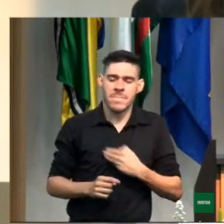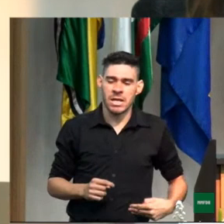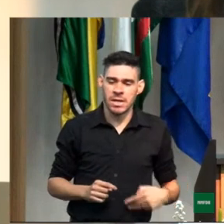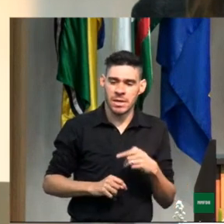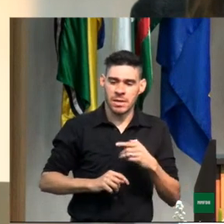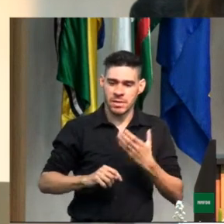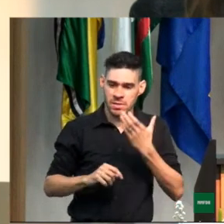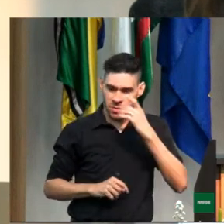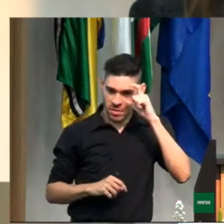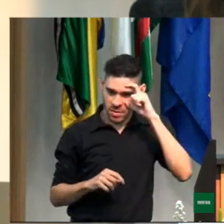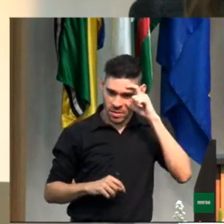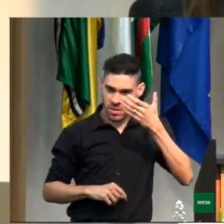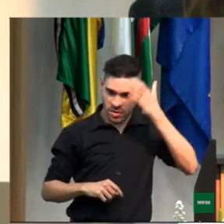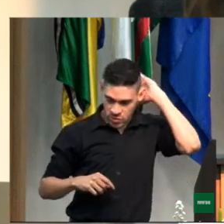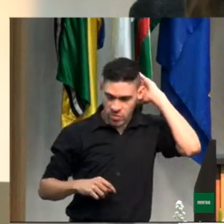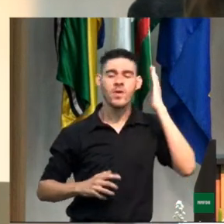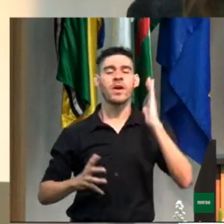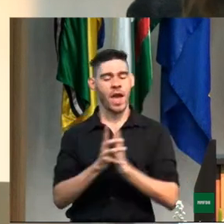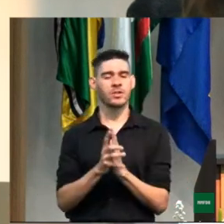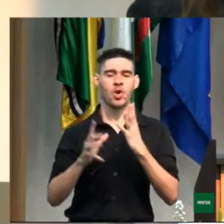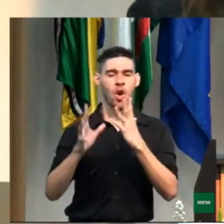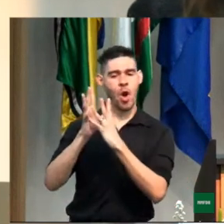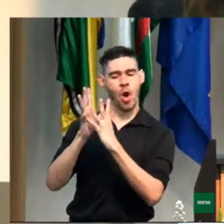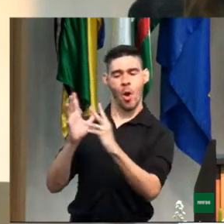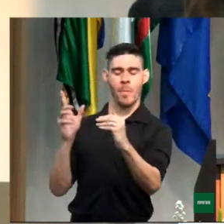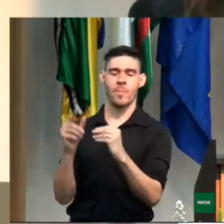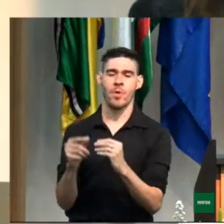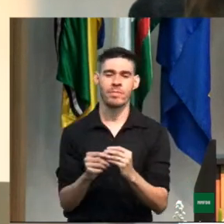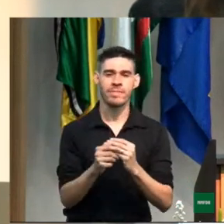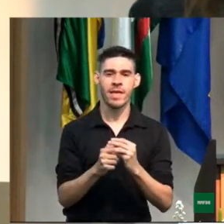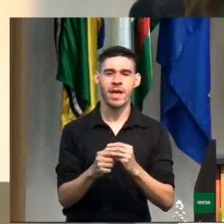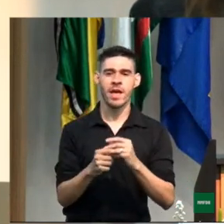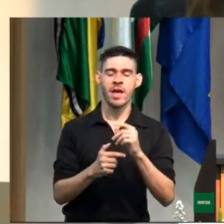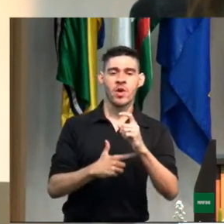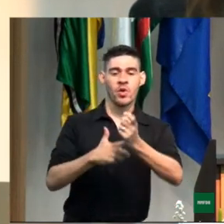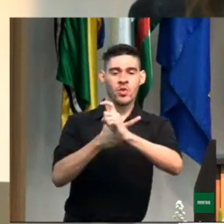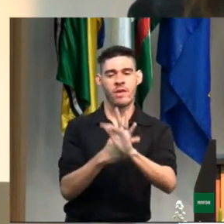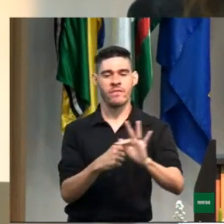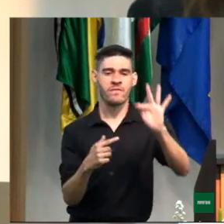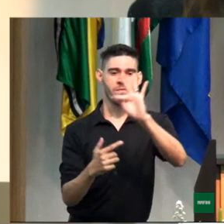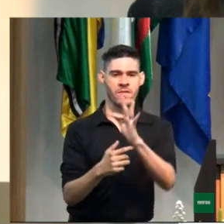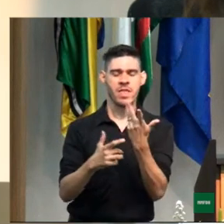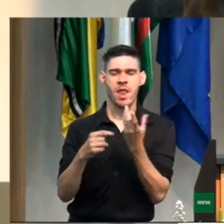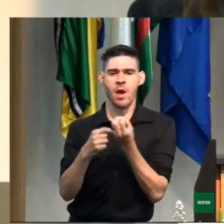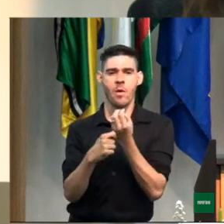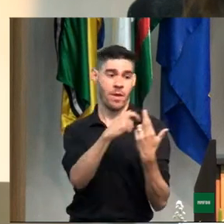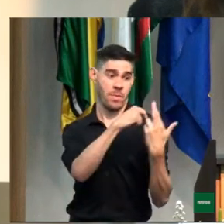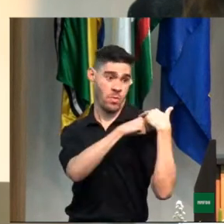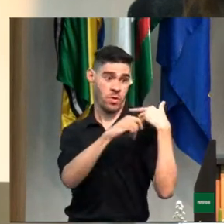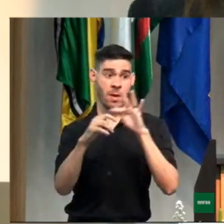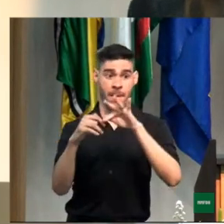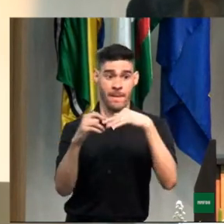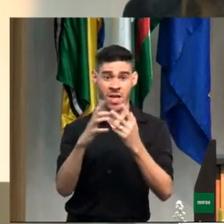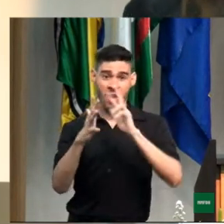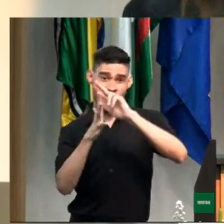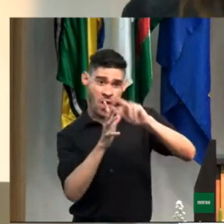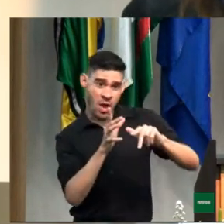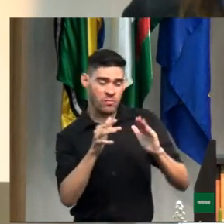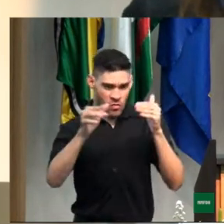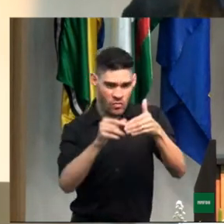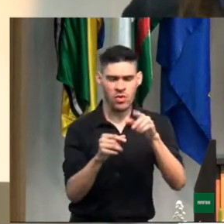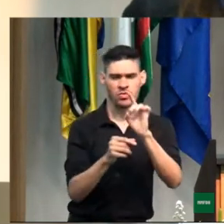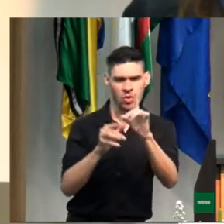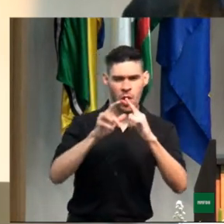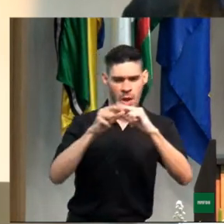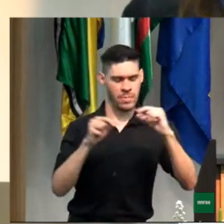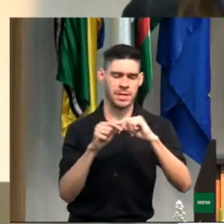o governo federal, o executivo federal responsável por tantas famílias, né, que se concentra não só em Brasília, com todos esses órgãos do